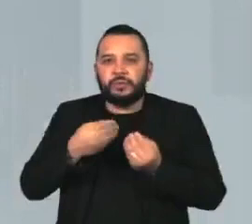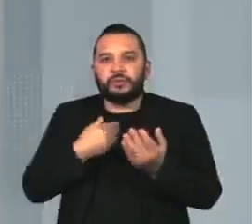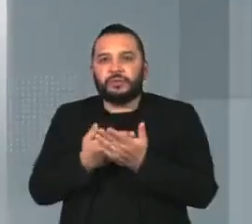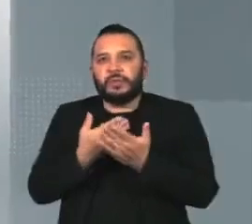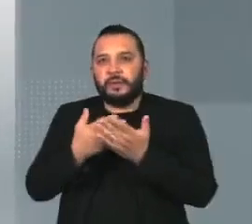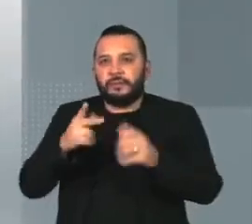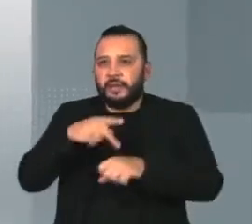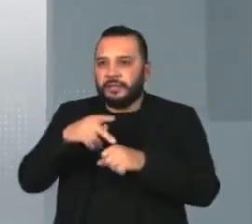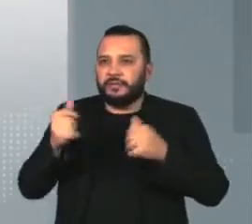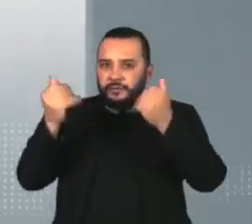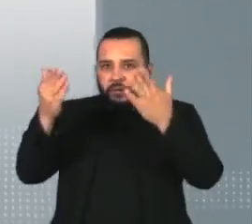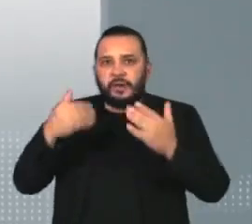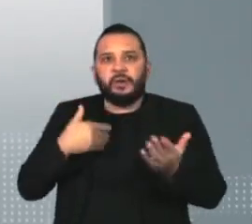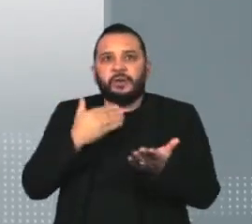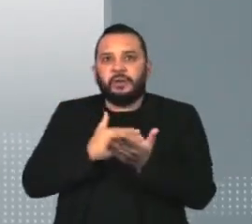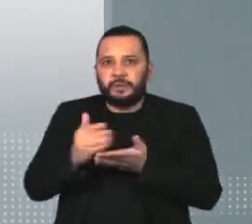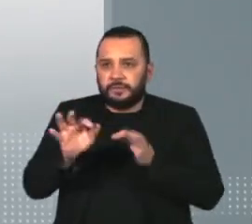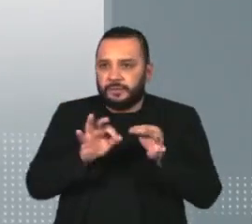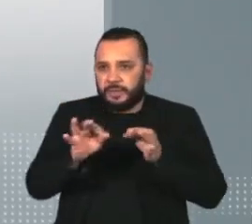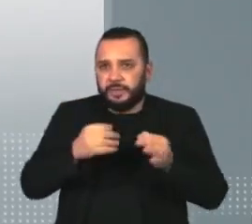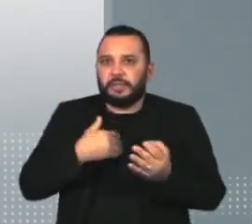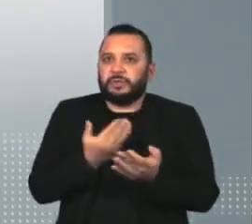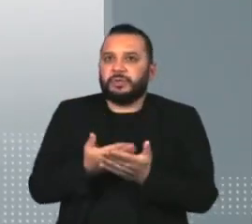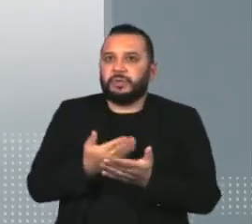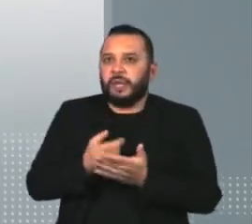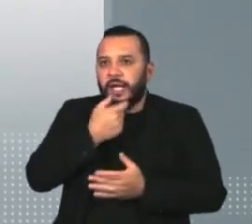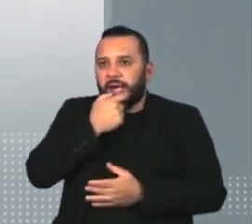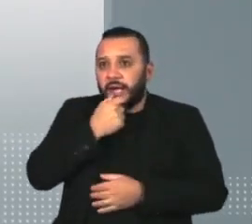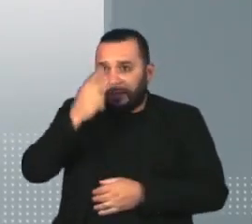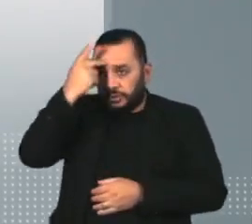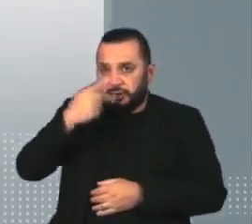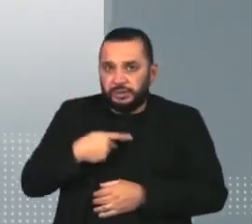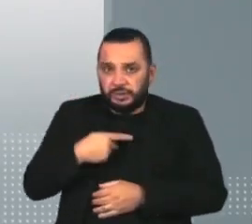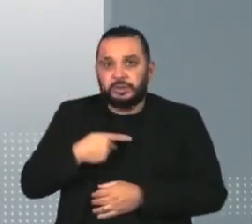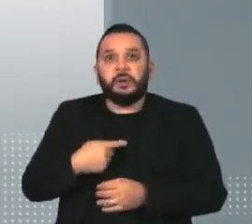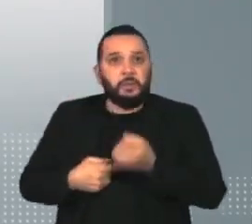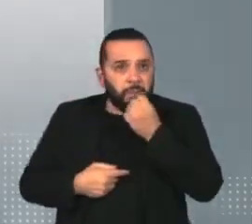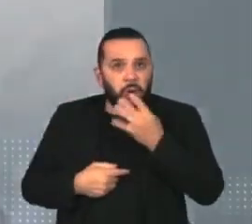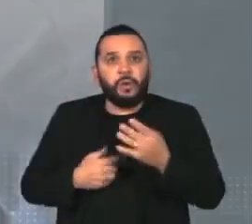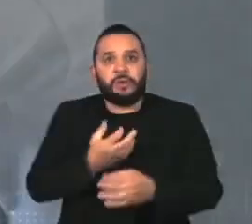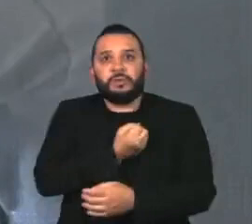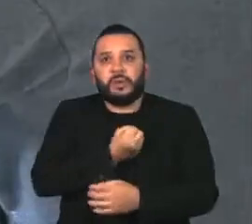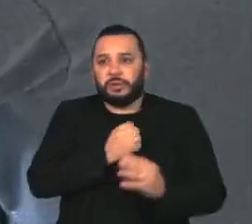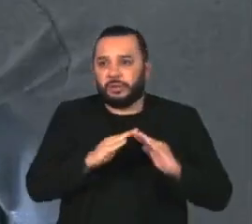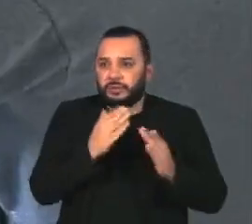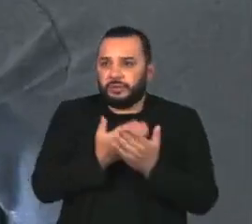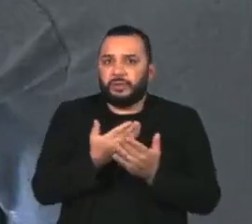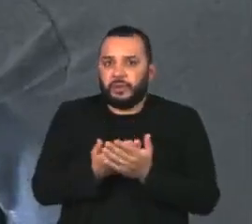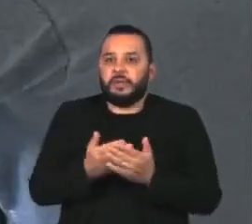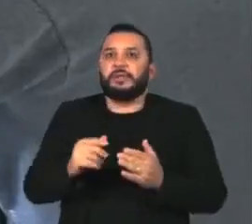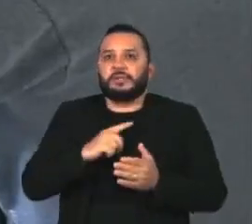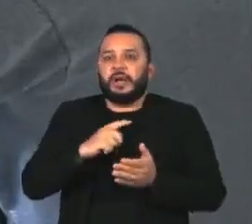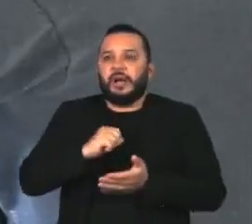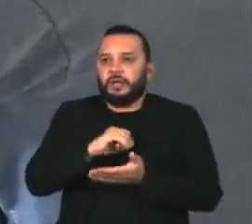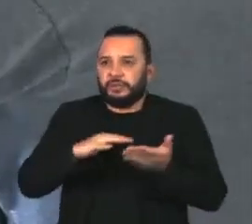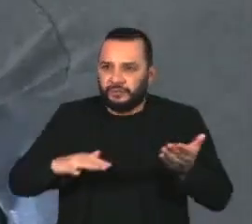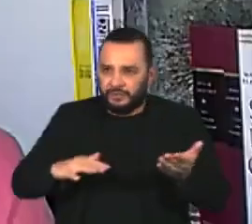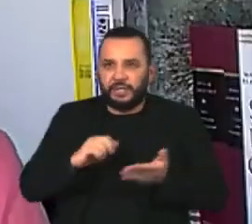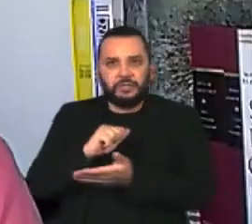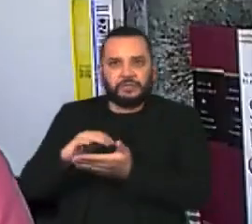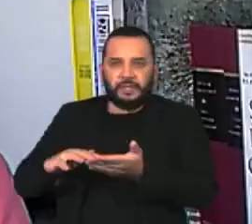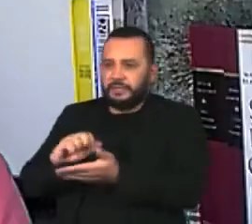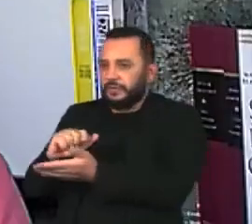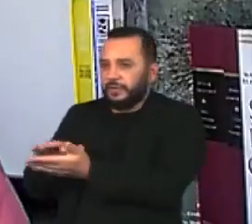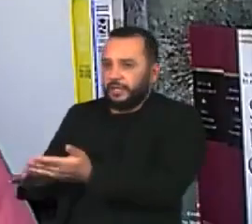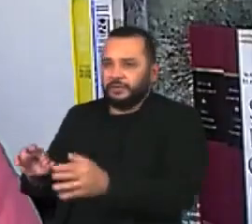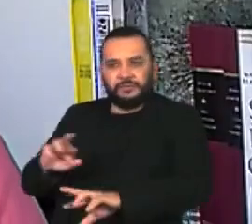Arthur começou a se preparar. Estudou inglês por conta própria, tirou boas notas na escola e fez várias atividades extra-classe.